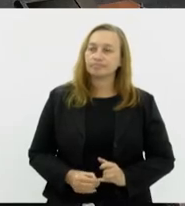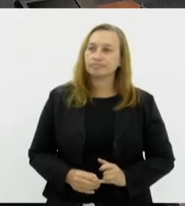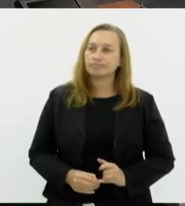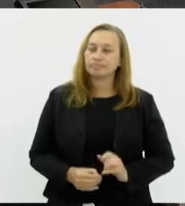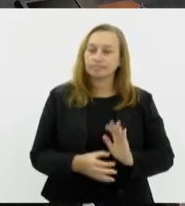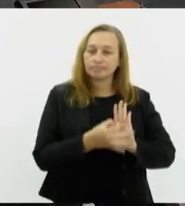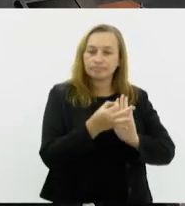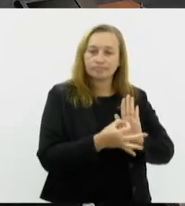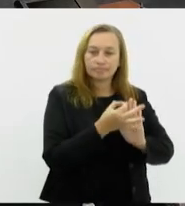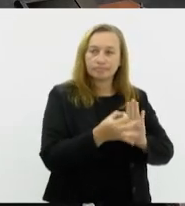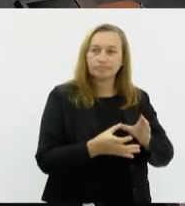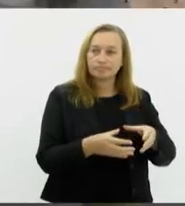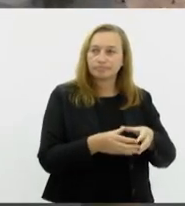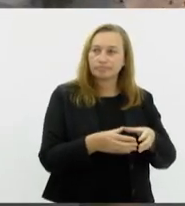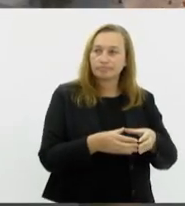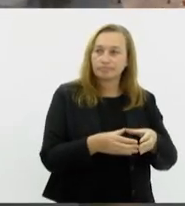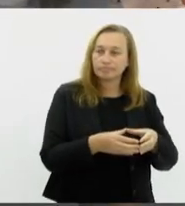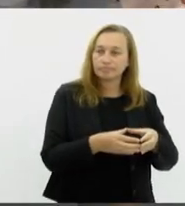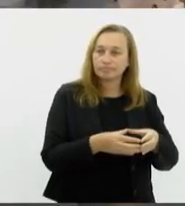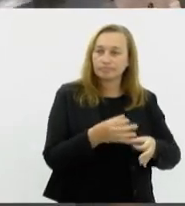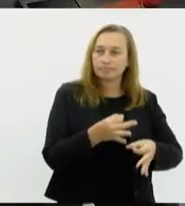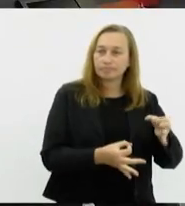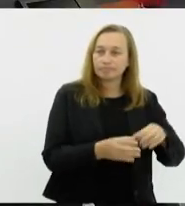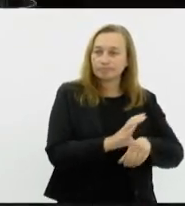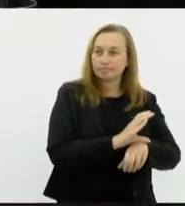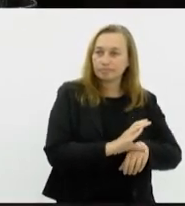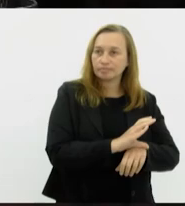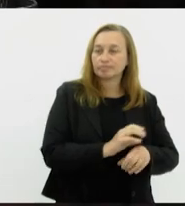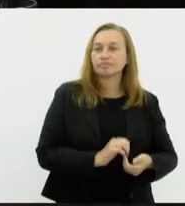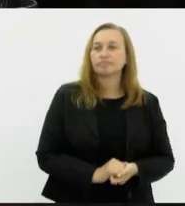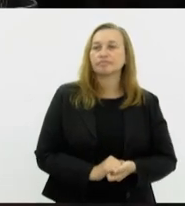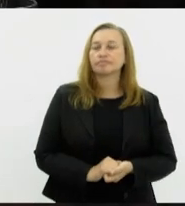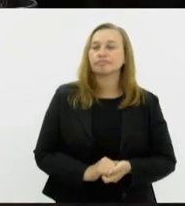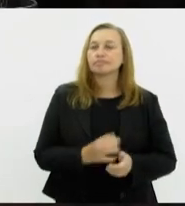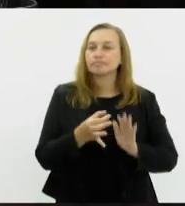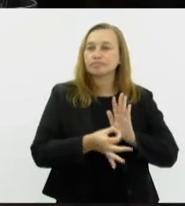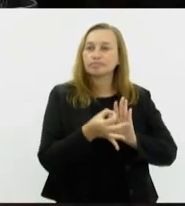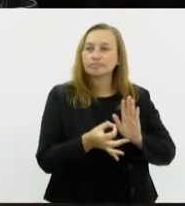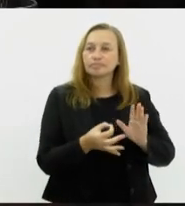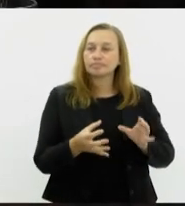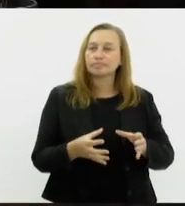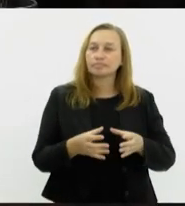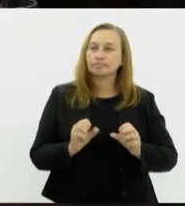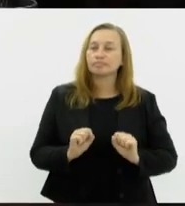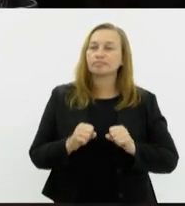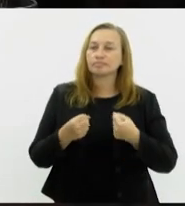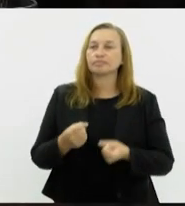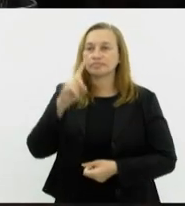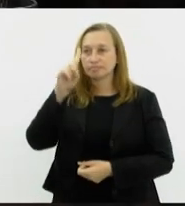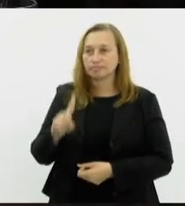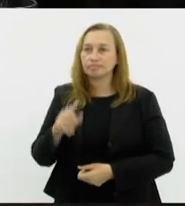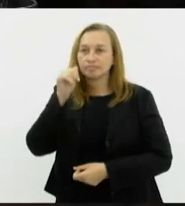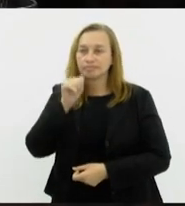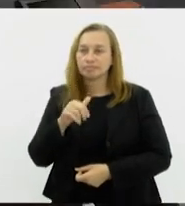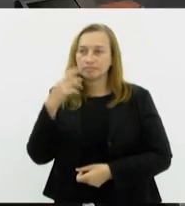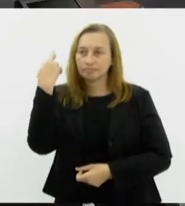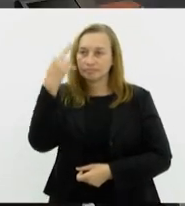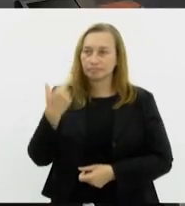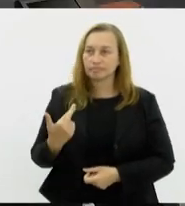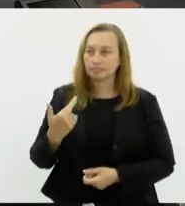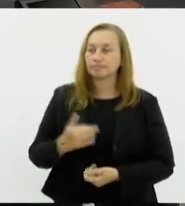Parecer pela constitucionalidade com emendas. Para emitir parecer pela Comissão de Defesa dos Direitos da Mulher, deputada Renata